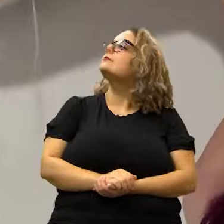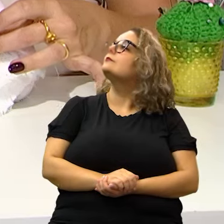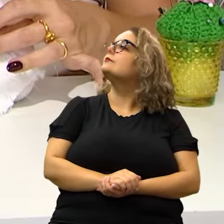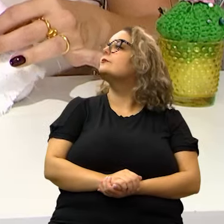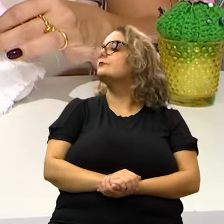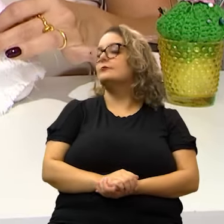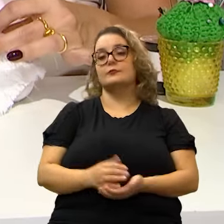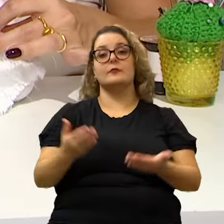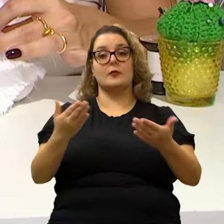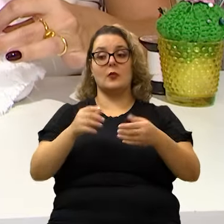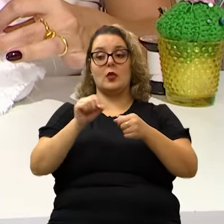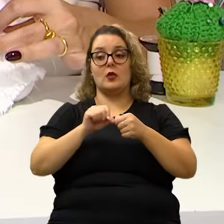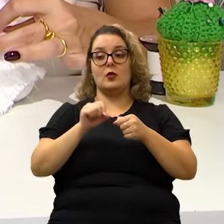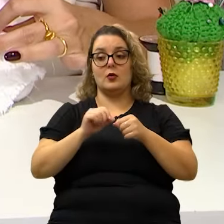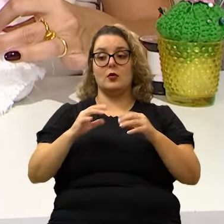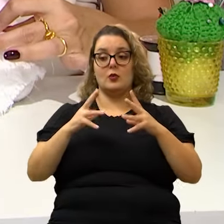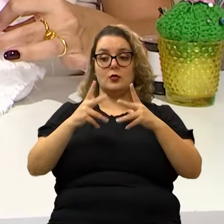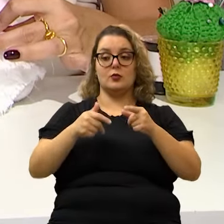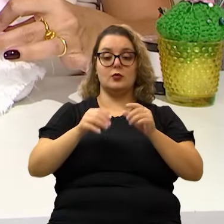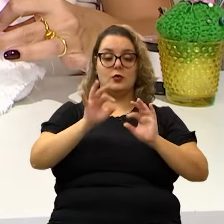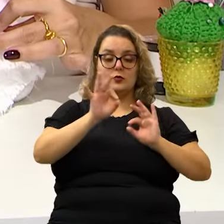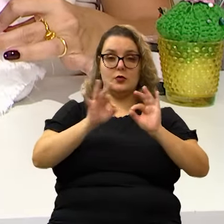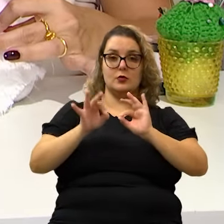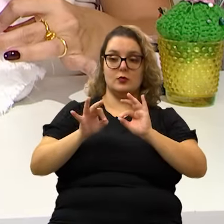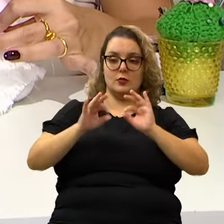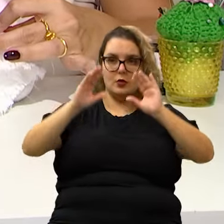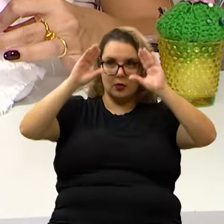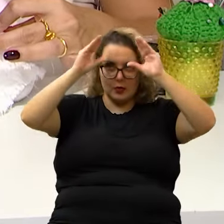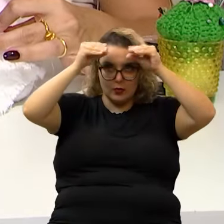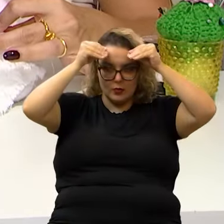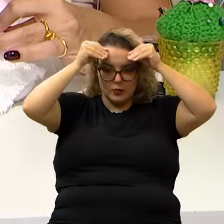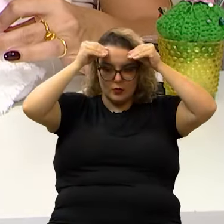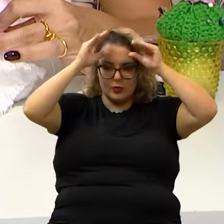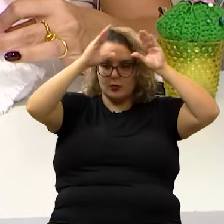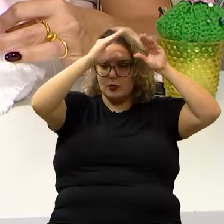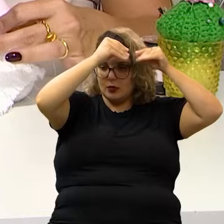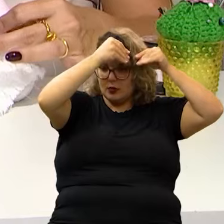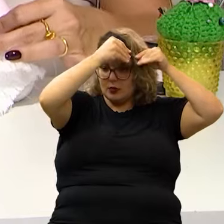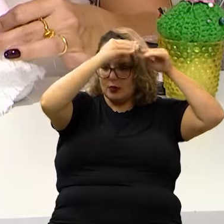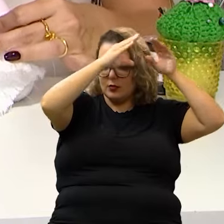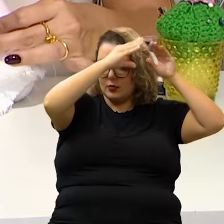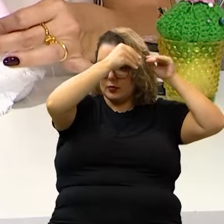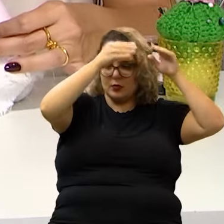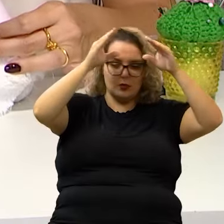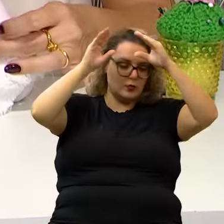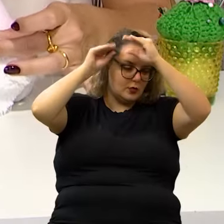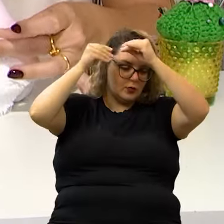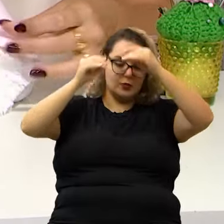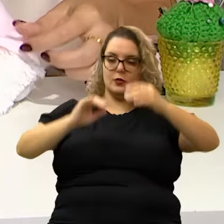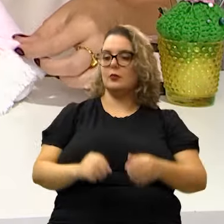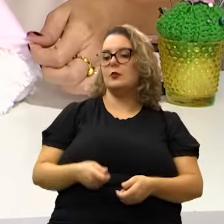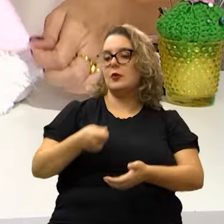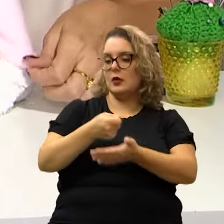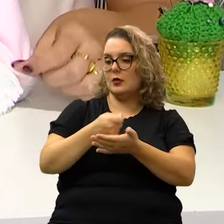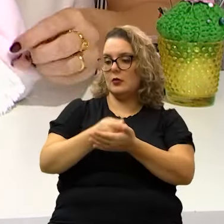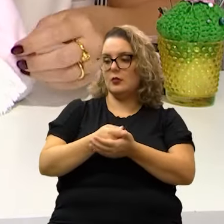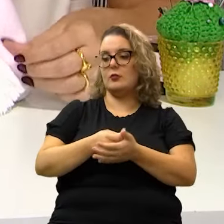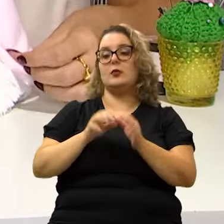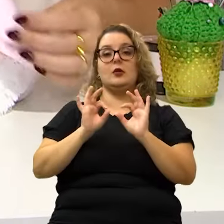E agora eu vou fazer todo o acabamento fechando o gorrinho. Então, eu começo aqui em volta do narizinho mesmo, pra garantir que aqui